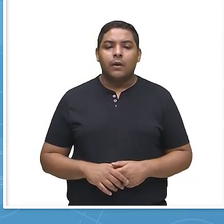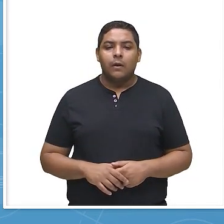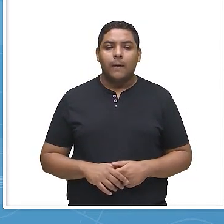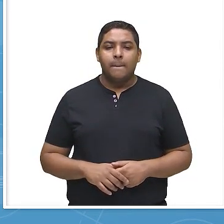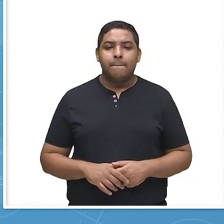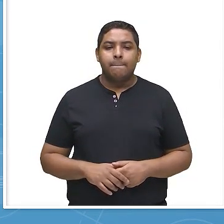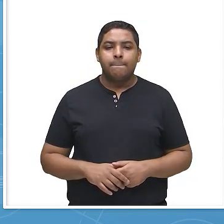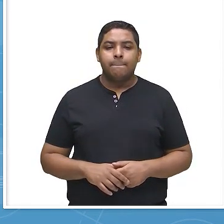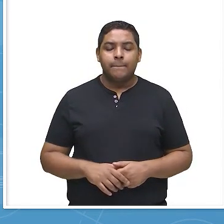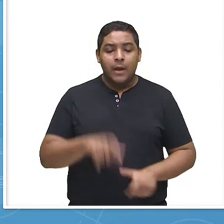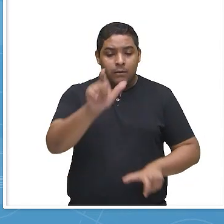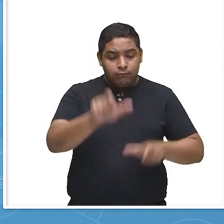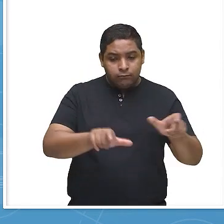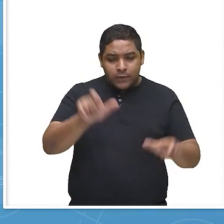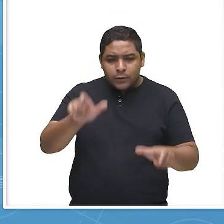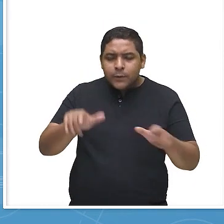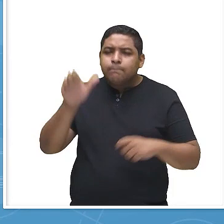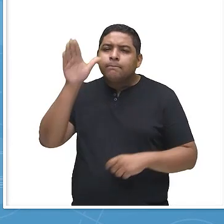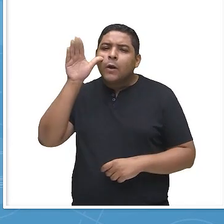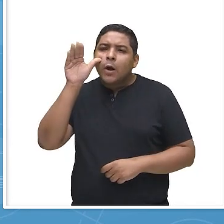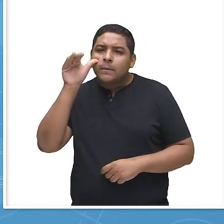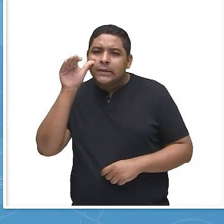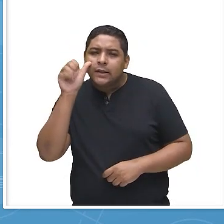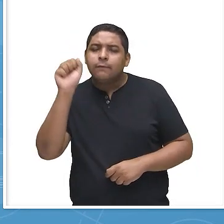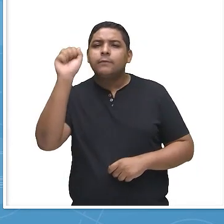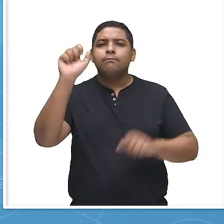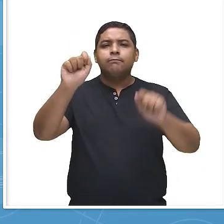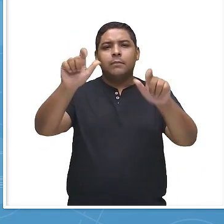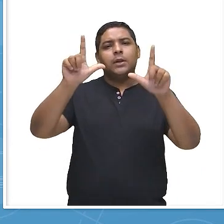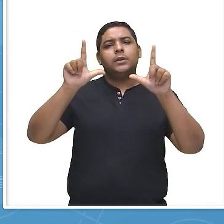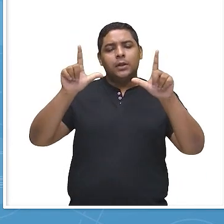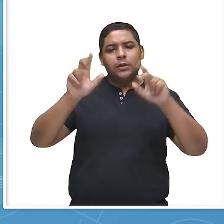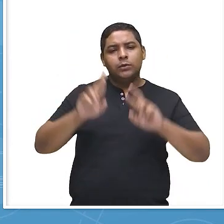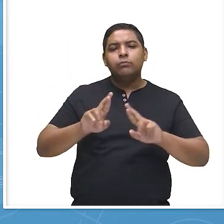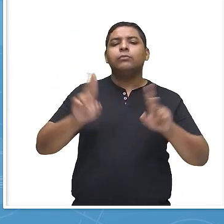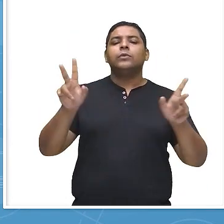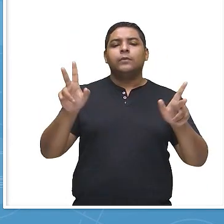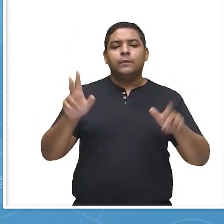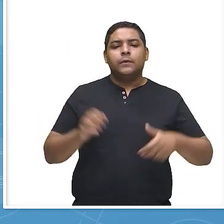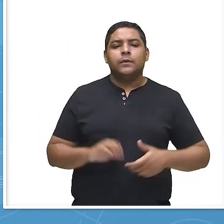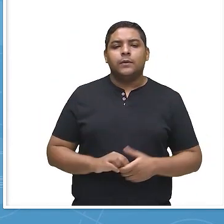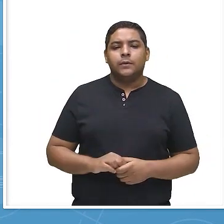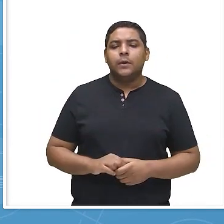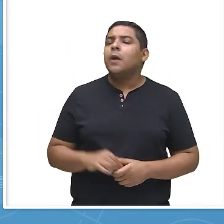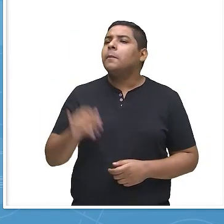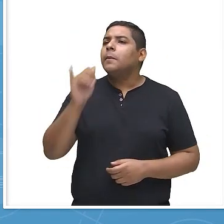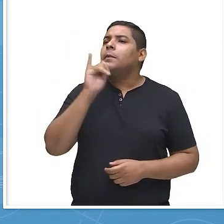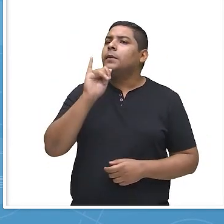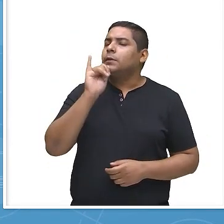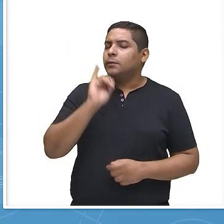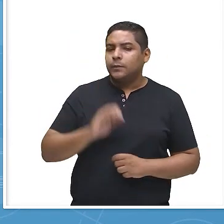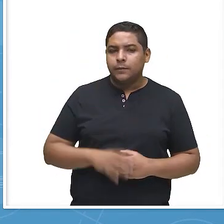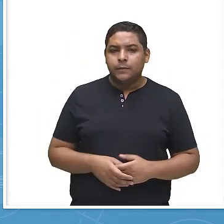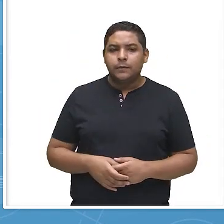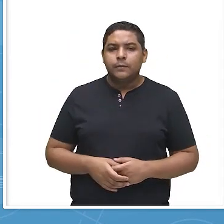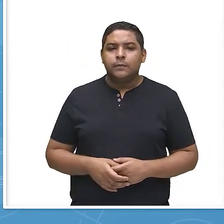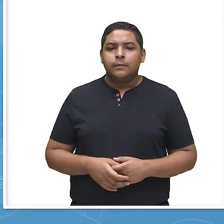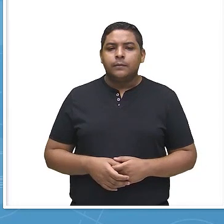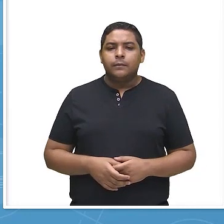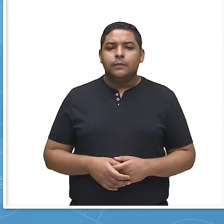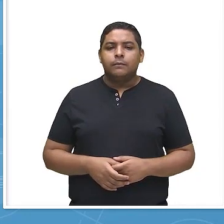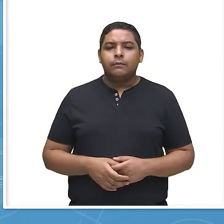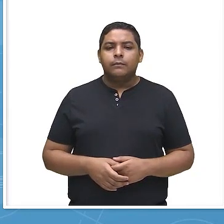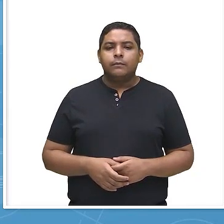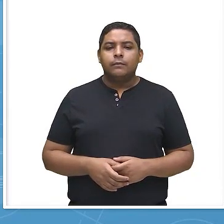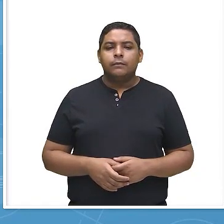observa a paisagem de uma forma diferenciada, tá? Então, por exemplo, quando você